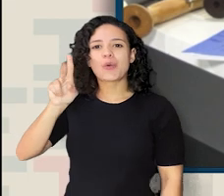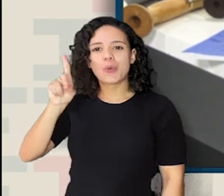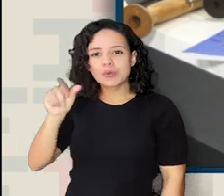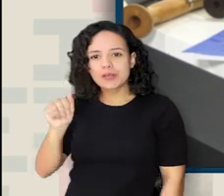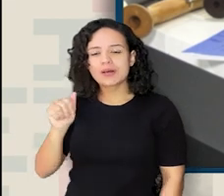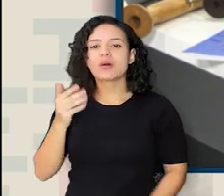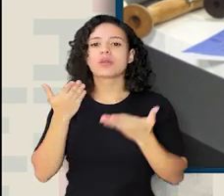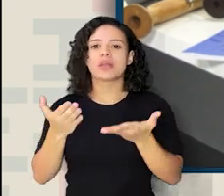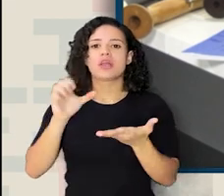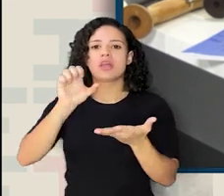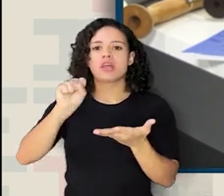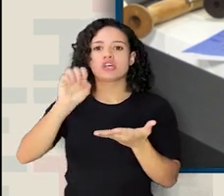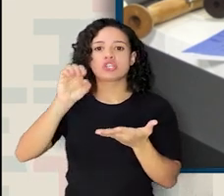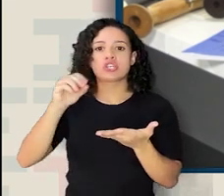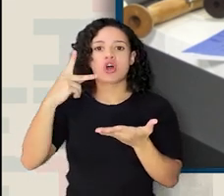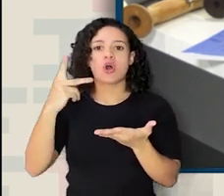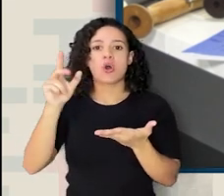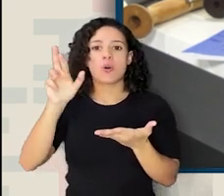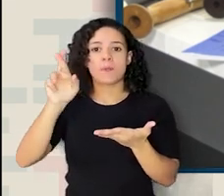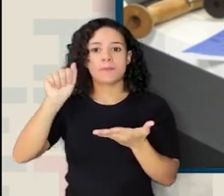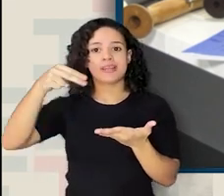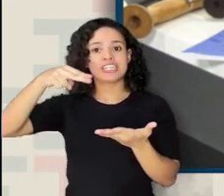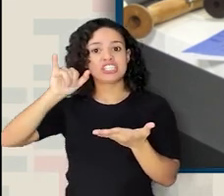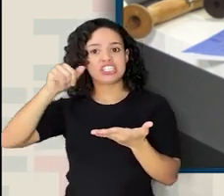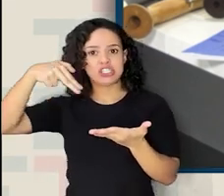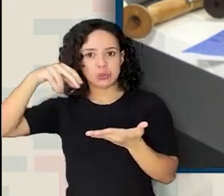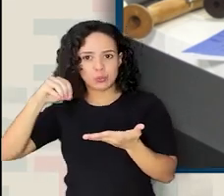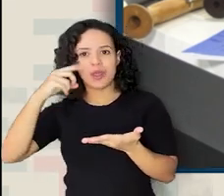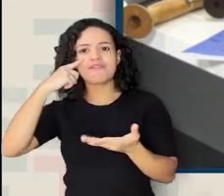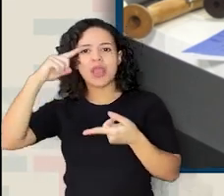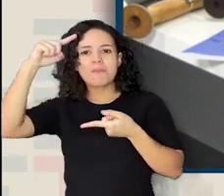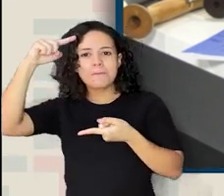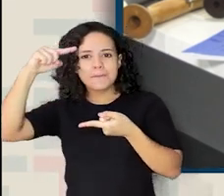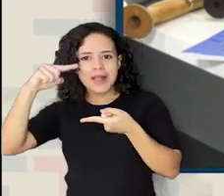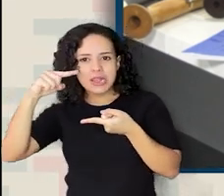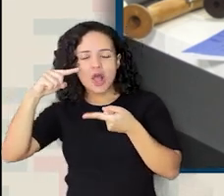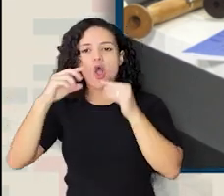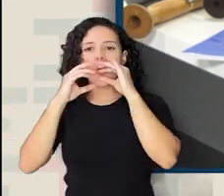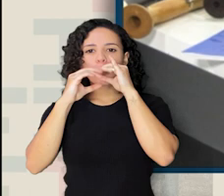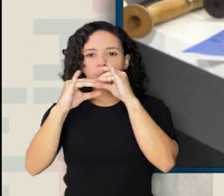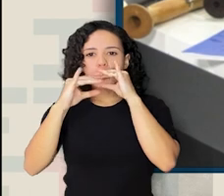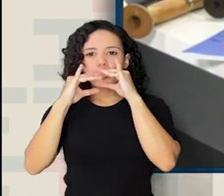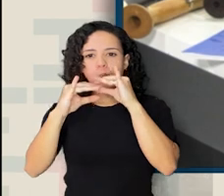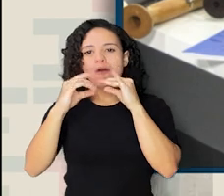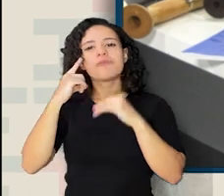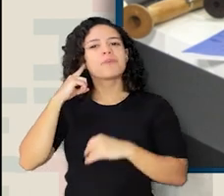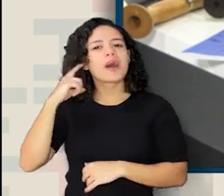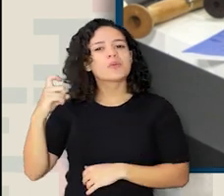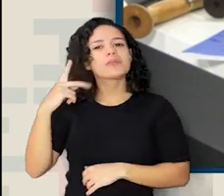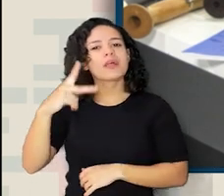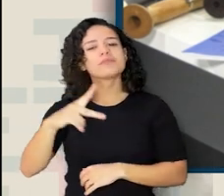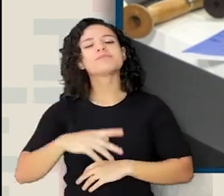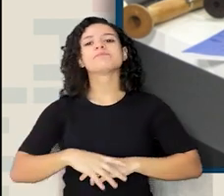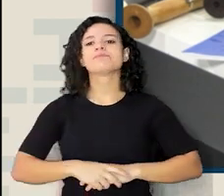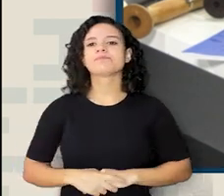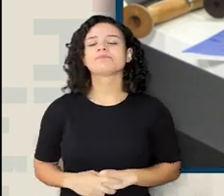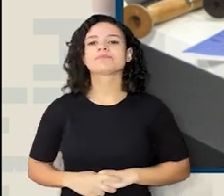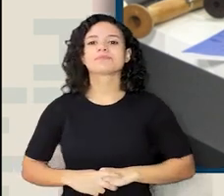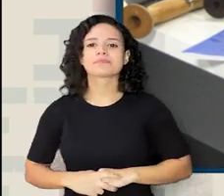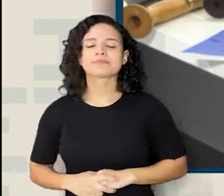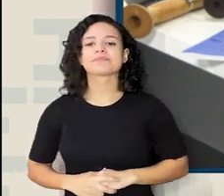sopranino. A flauta sopranino, olha, já é bem menorzinha, né? Vamos ouvir o som da